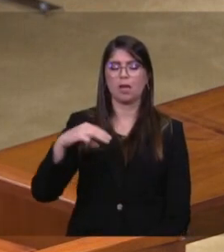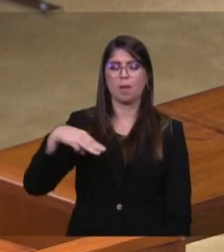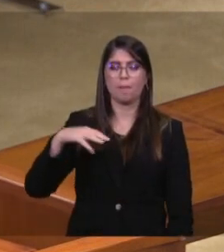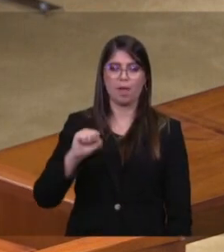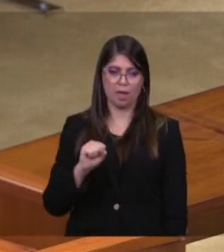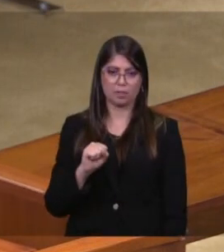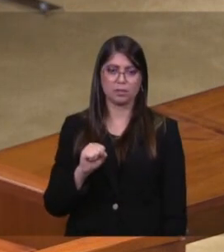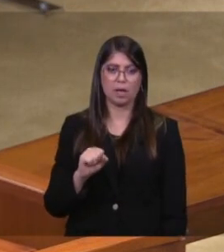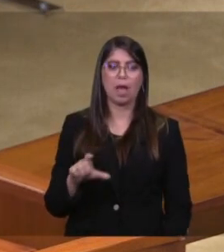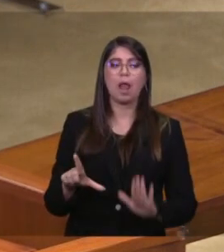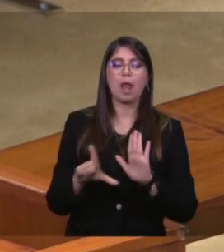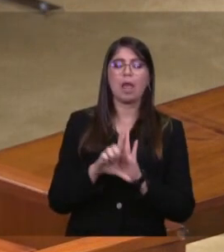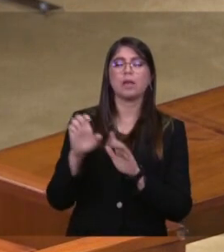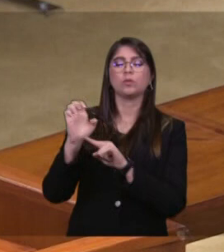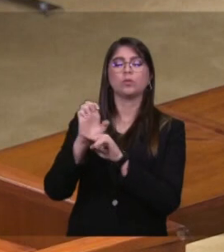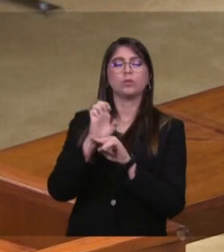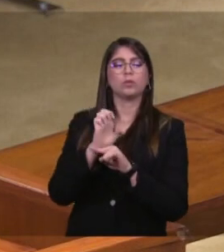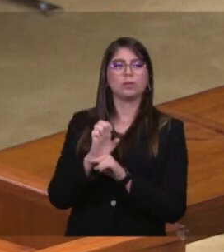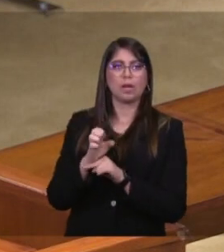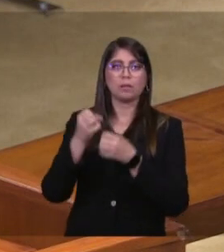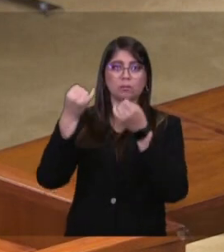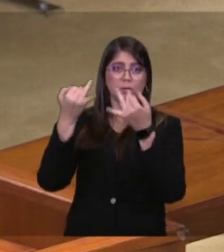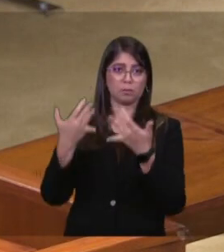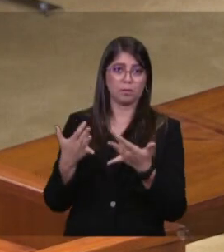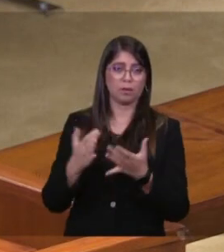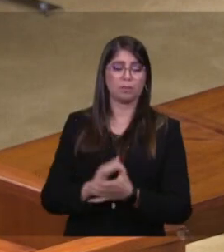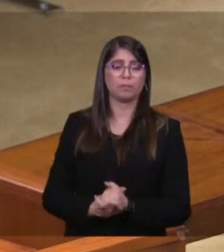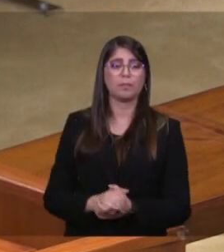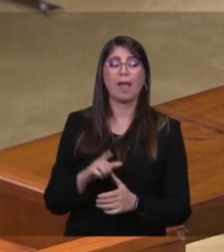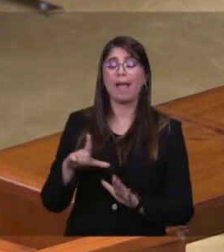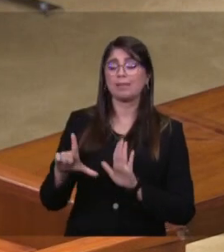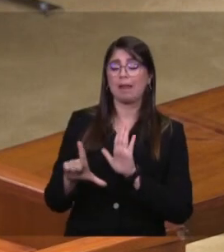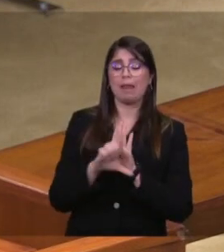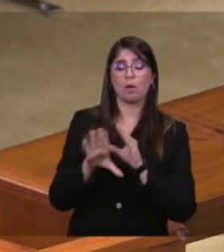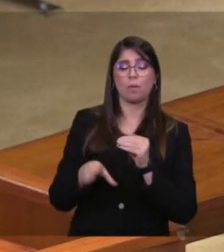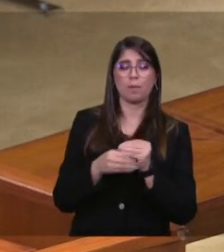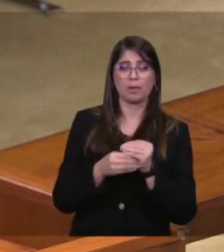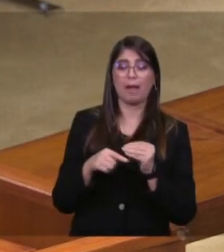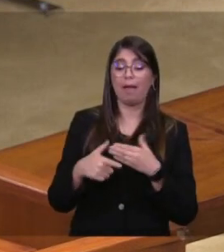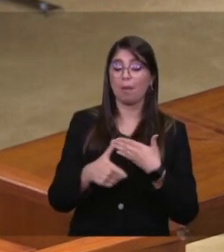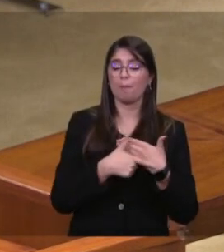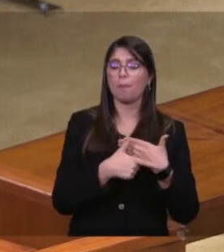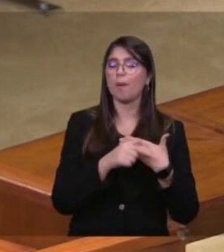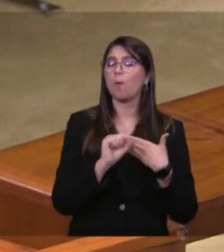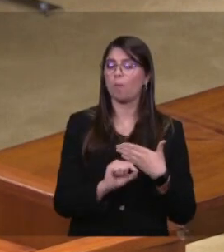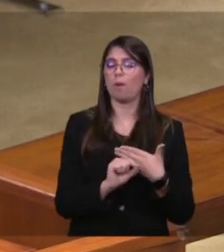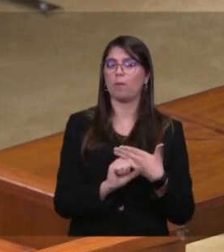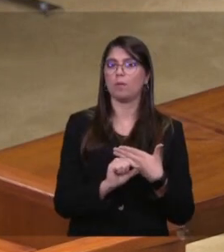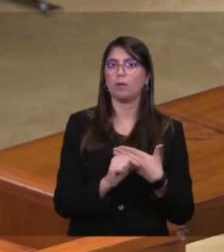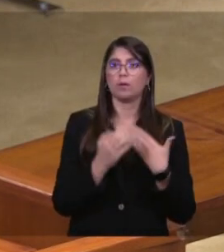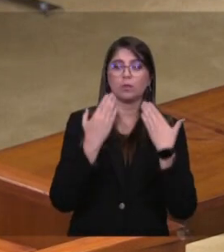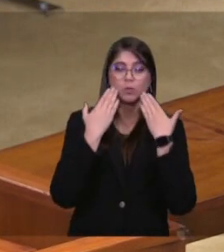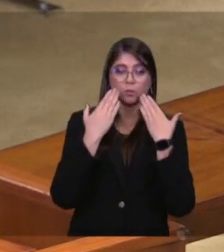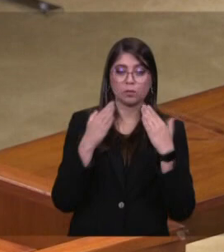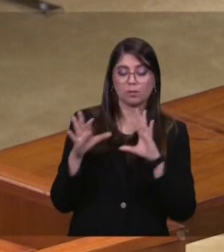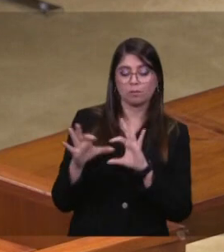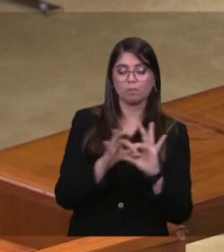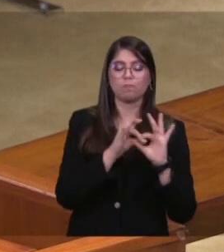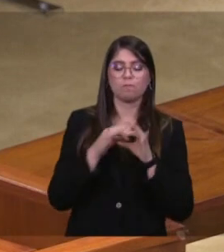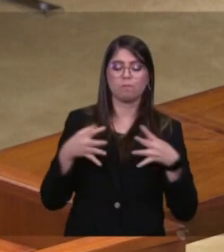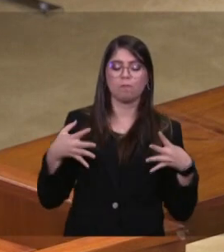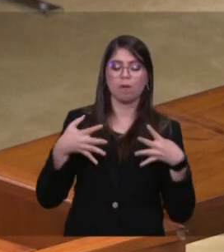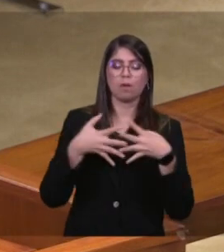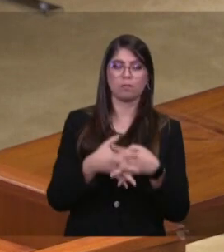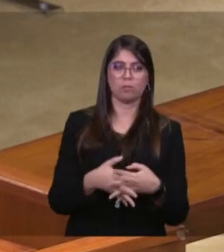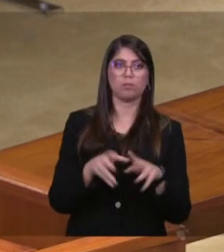sobre as leis estaduais que disciplinem o ICMS. Essa lei complementar, ela tem uma função de estabelecer unicidade e harmonia